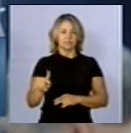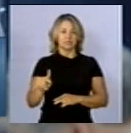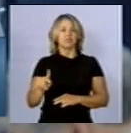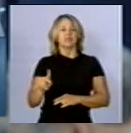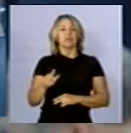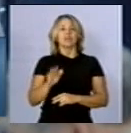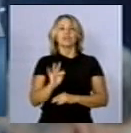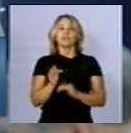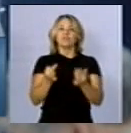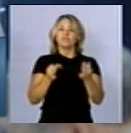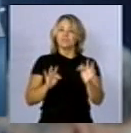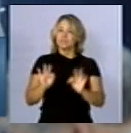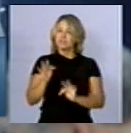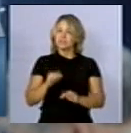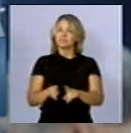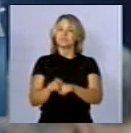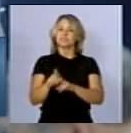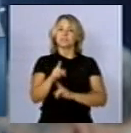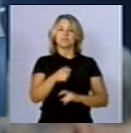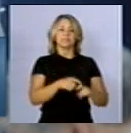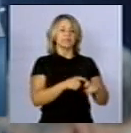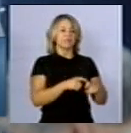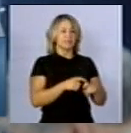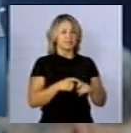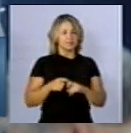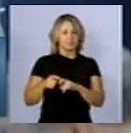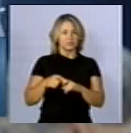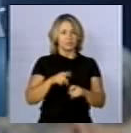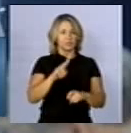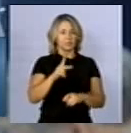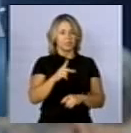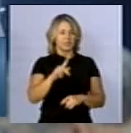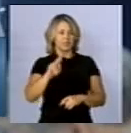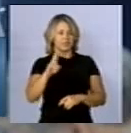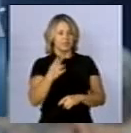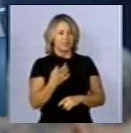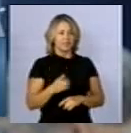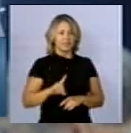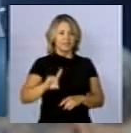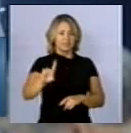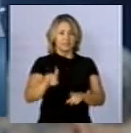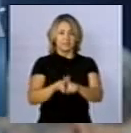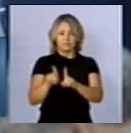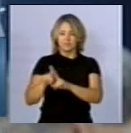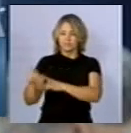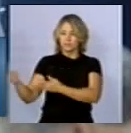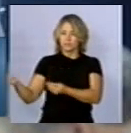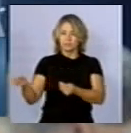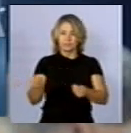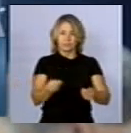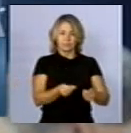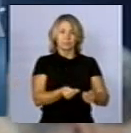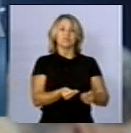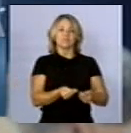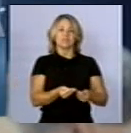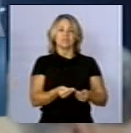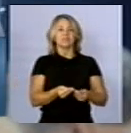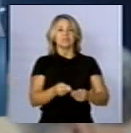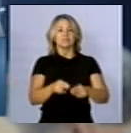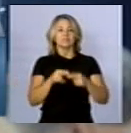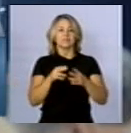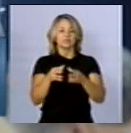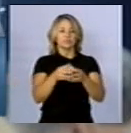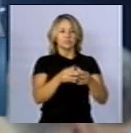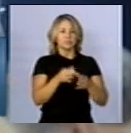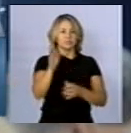físico médico phd em bioeletromagnetismo ele foi contratado pela Federação Nacional